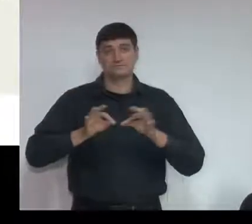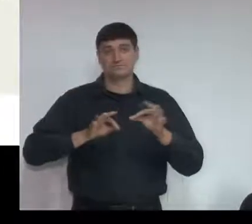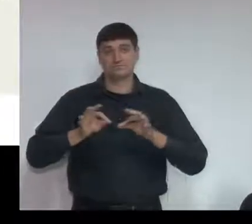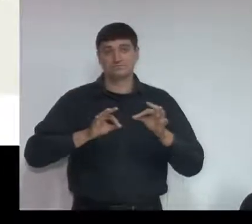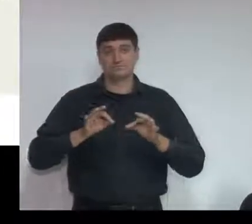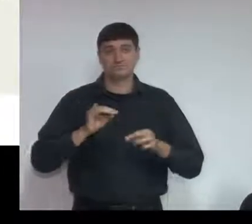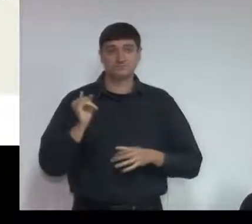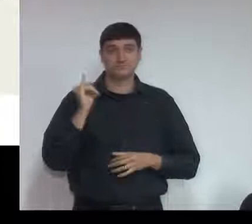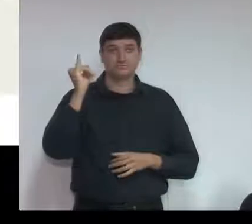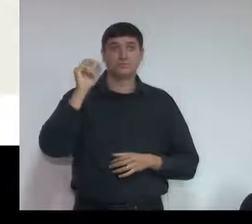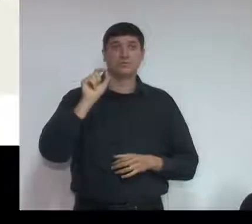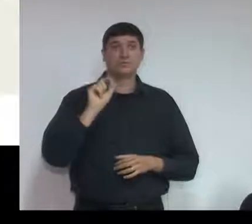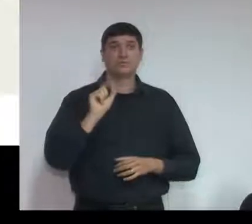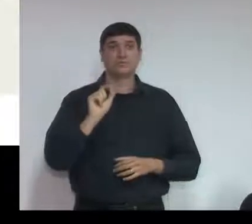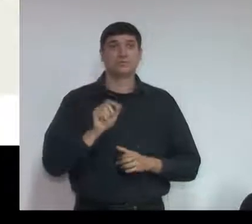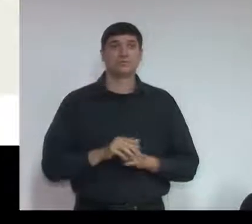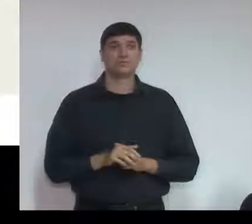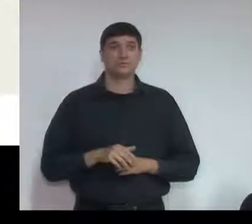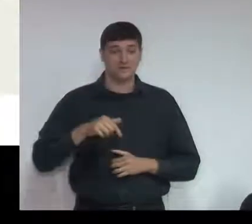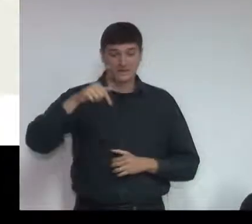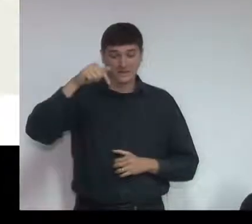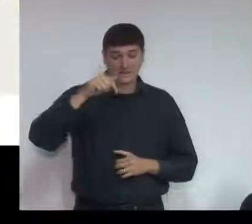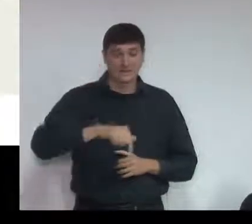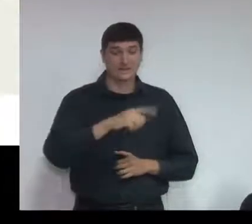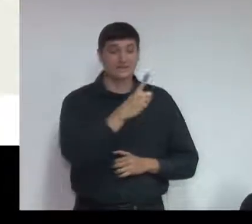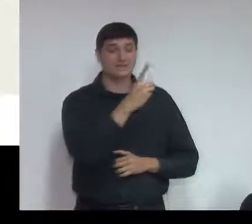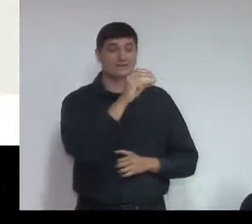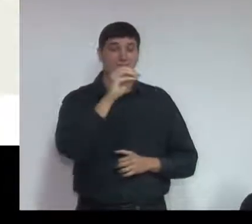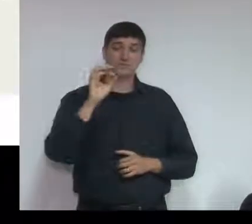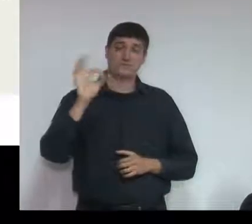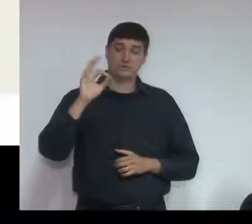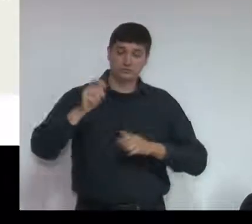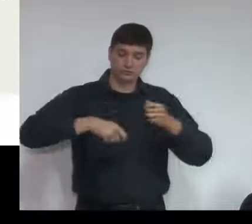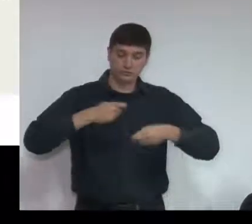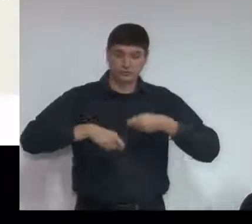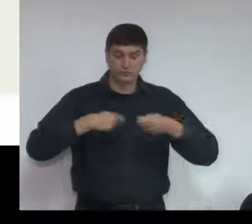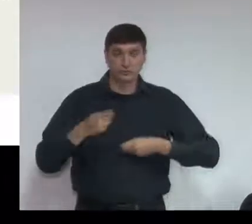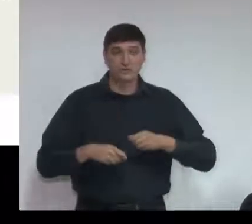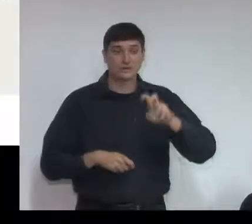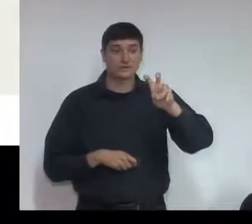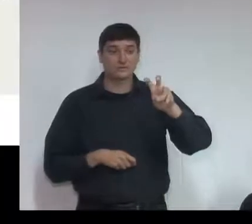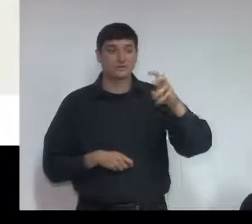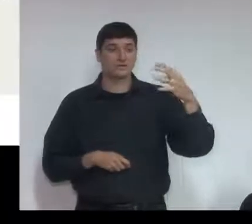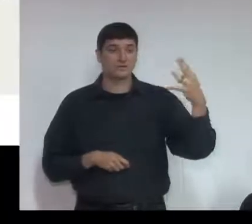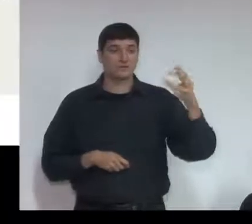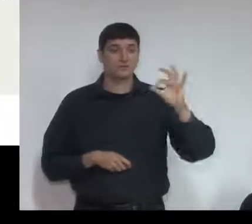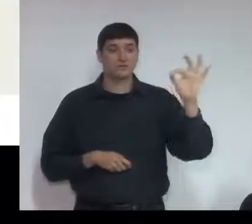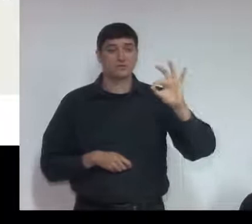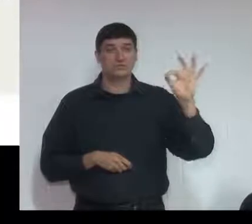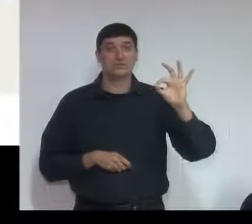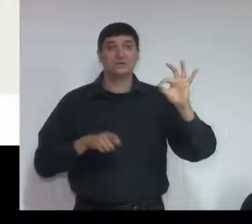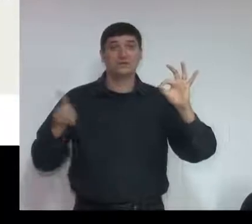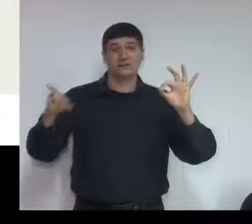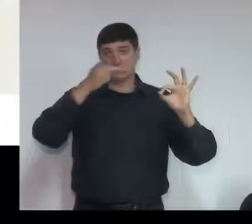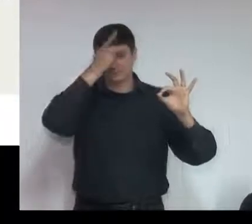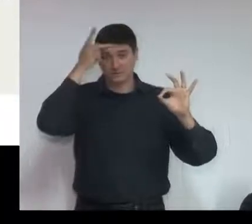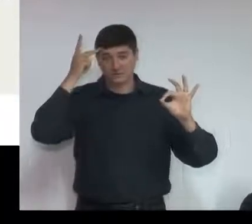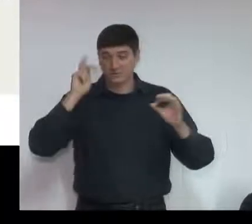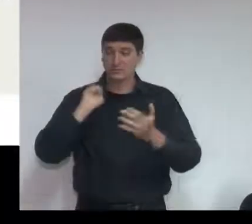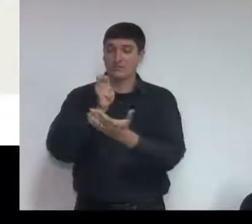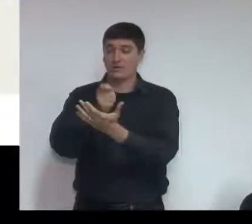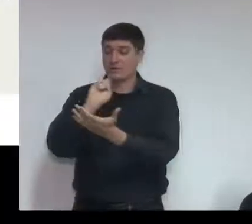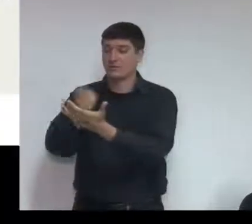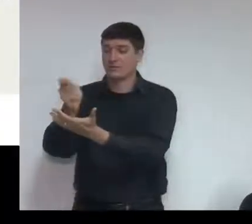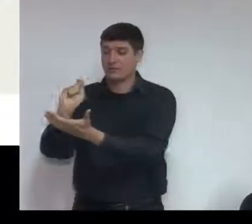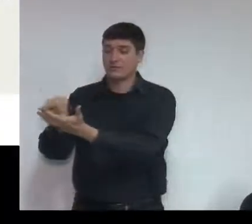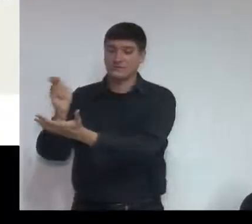é importantíssima para a gente. Dos nossos 100% arrecadado, 54% é com despesa de pessoal, é com mão de